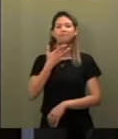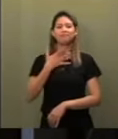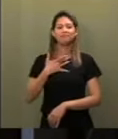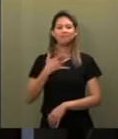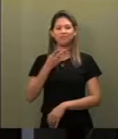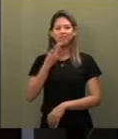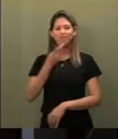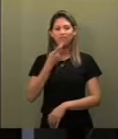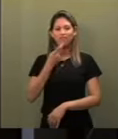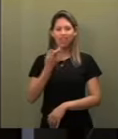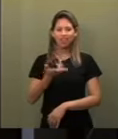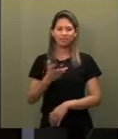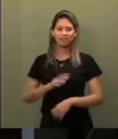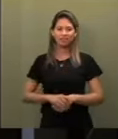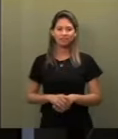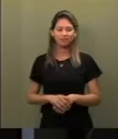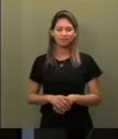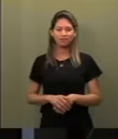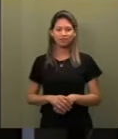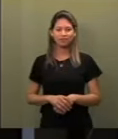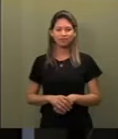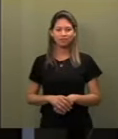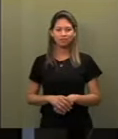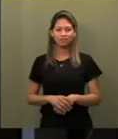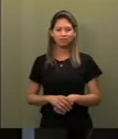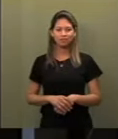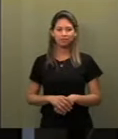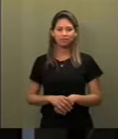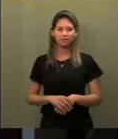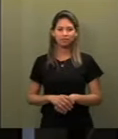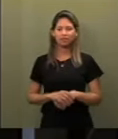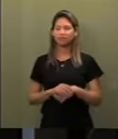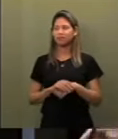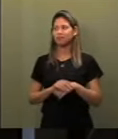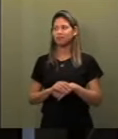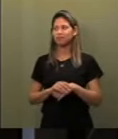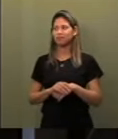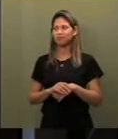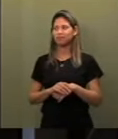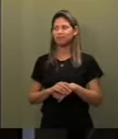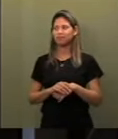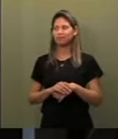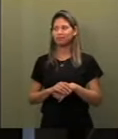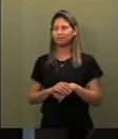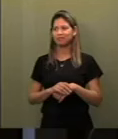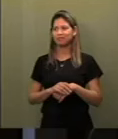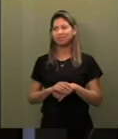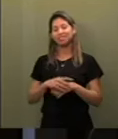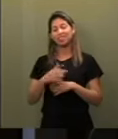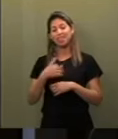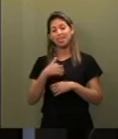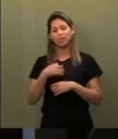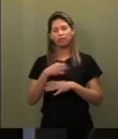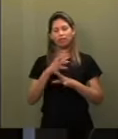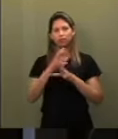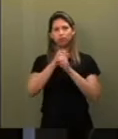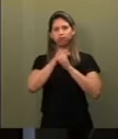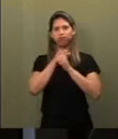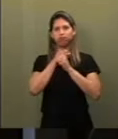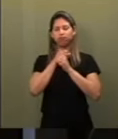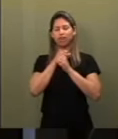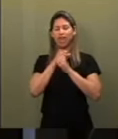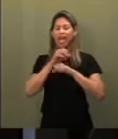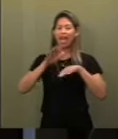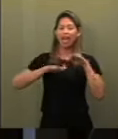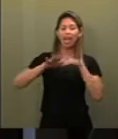aqui na minha garganta. A gente sempre acredita nas pessoas, né? A